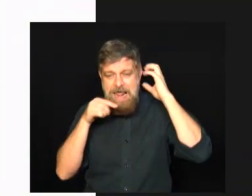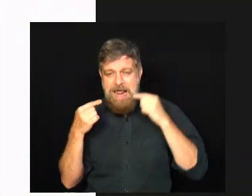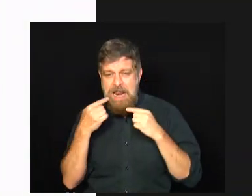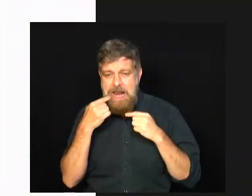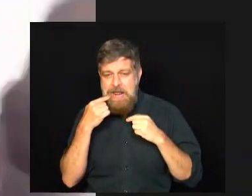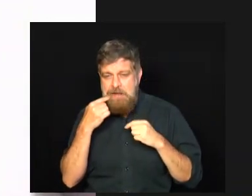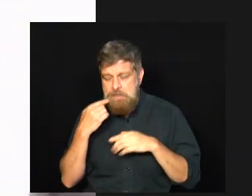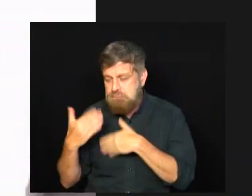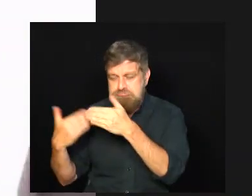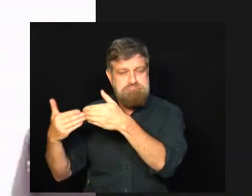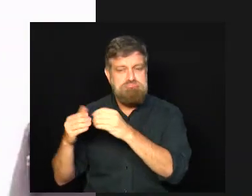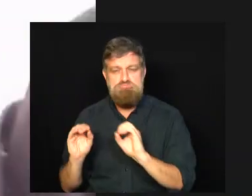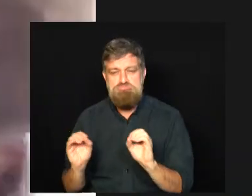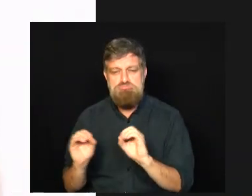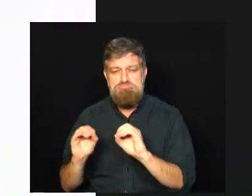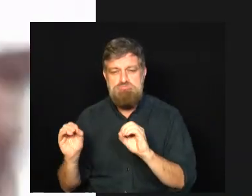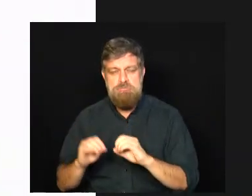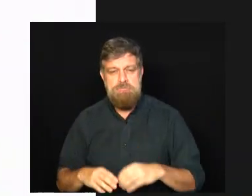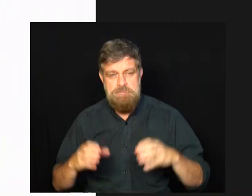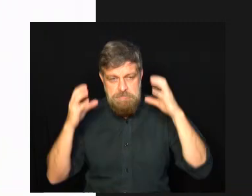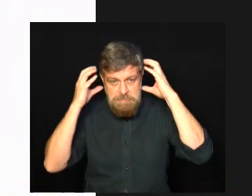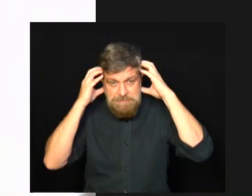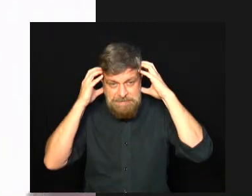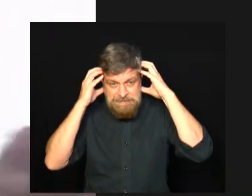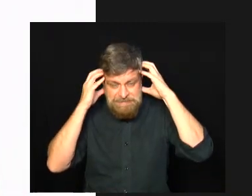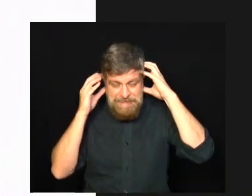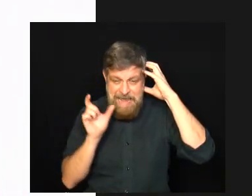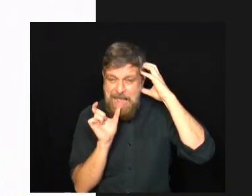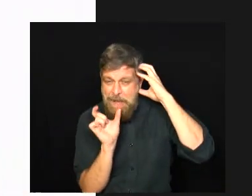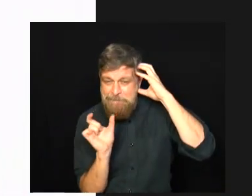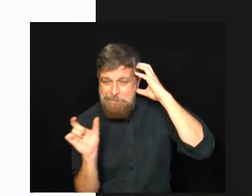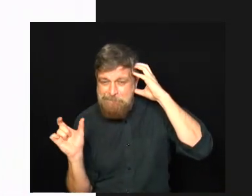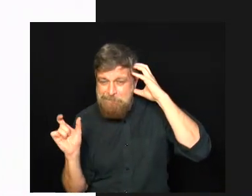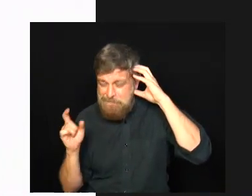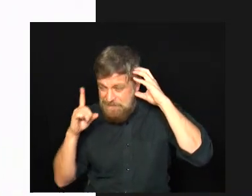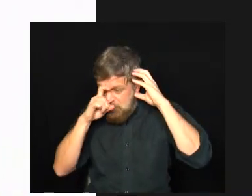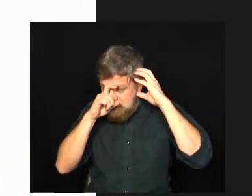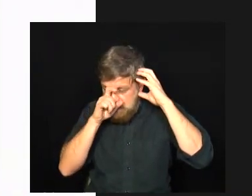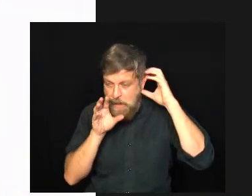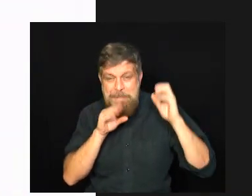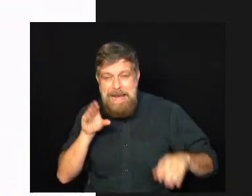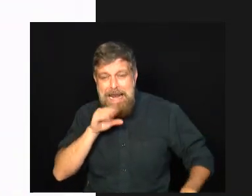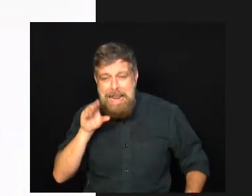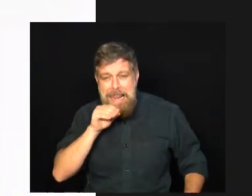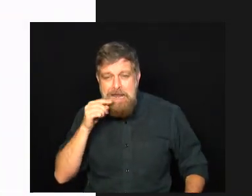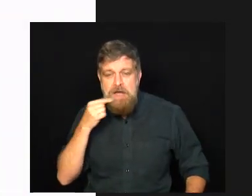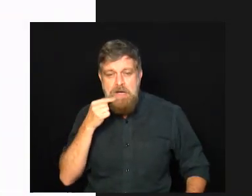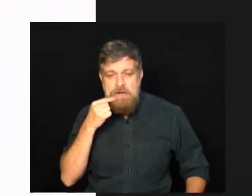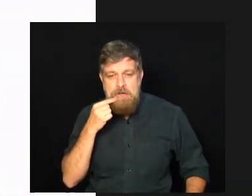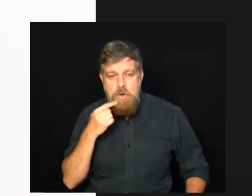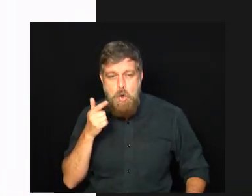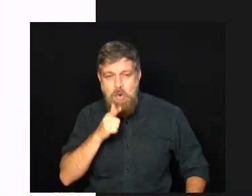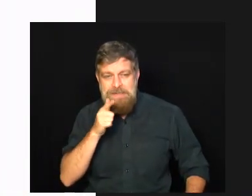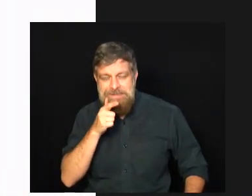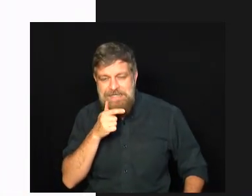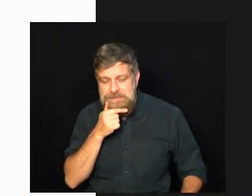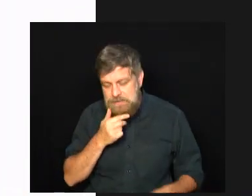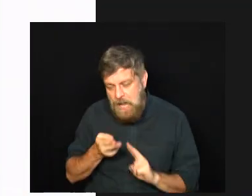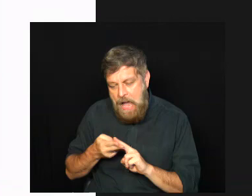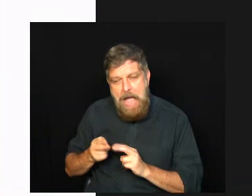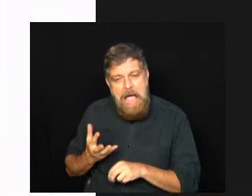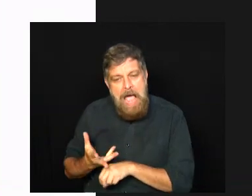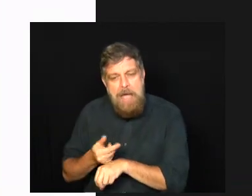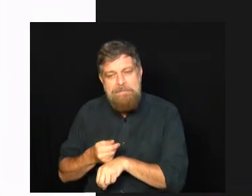daqui não desenvolveu, porque o trava-língua é para desenvolver a habilidade